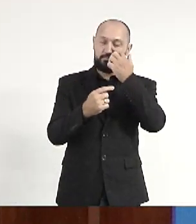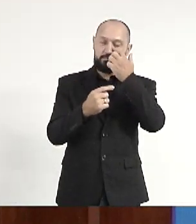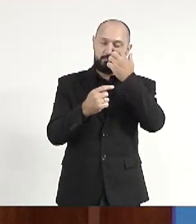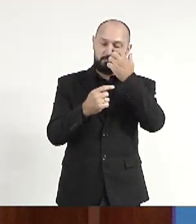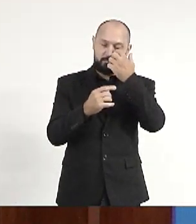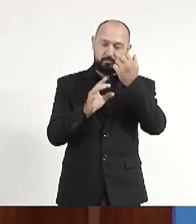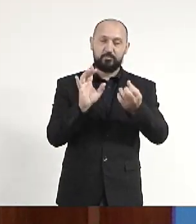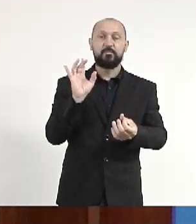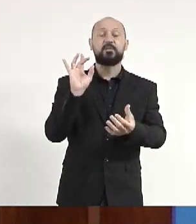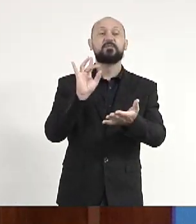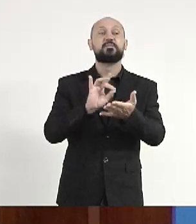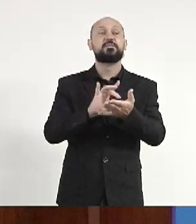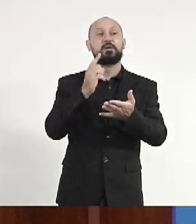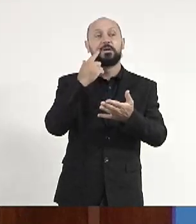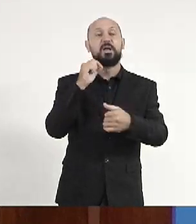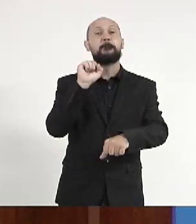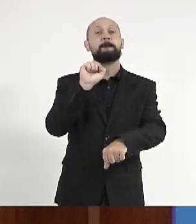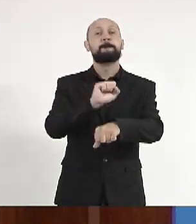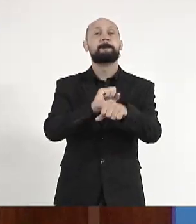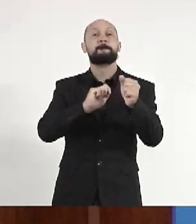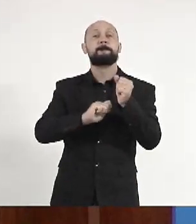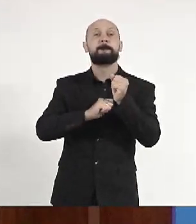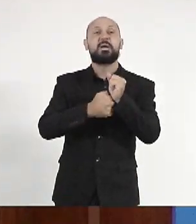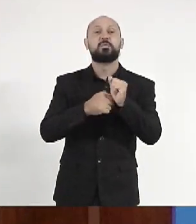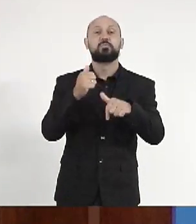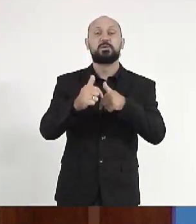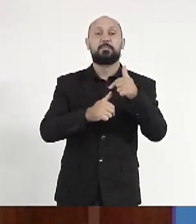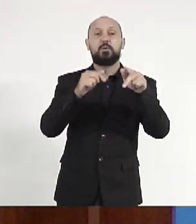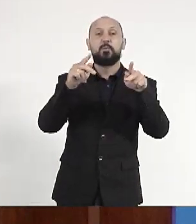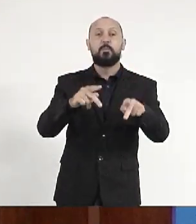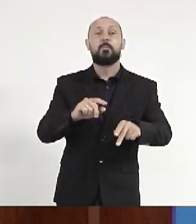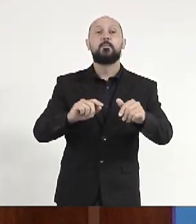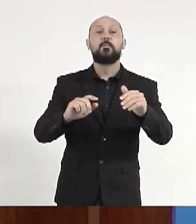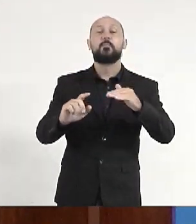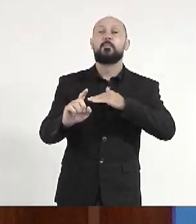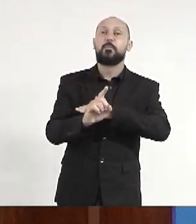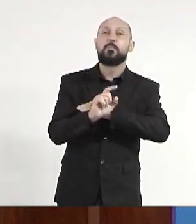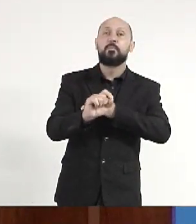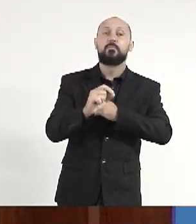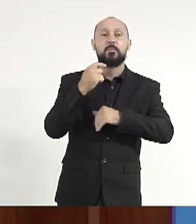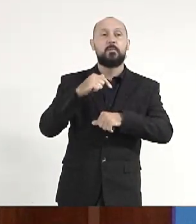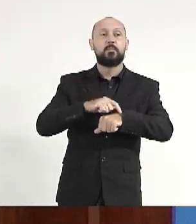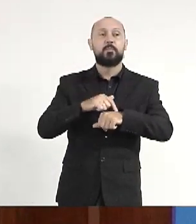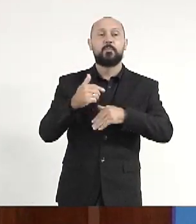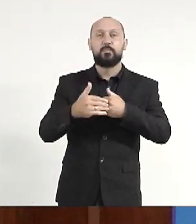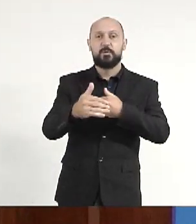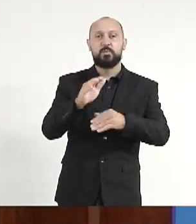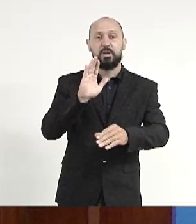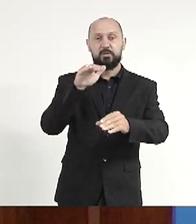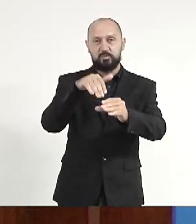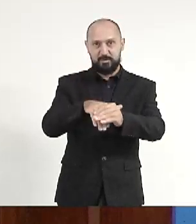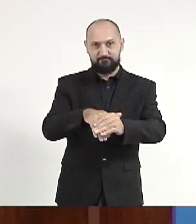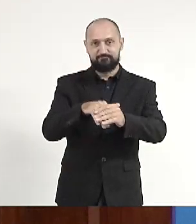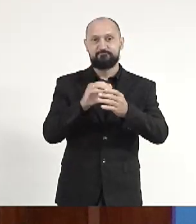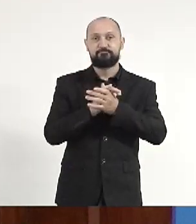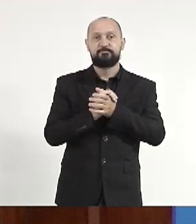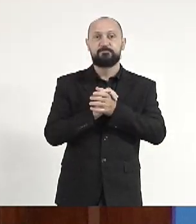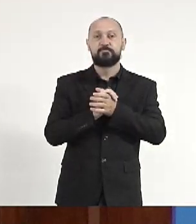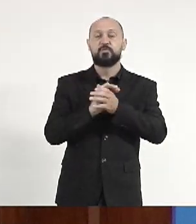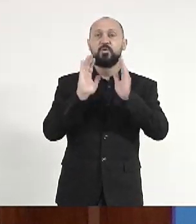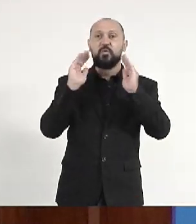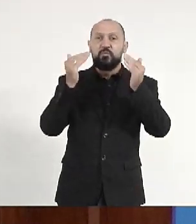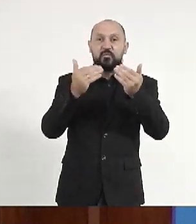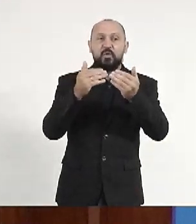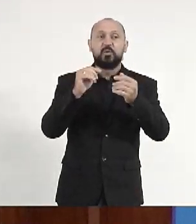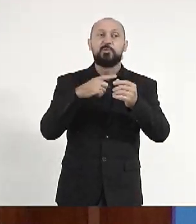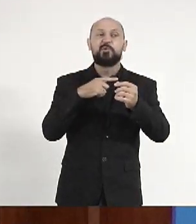é, na verdade, a paralisação do serviço público em função do processo eleitoral. E o foco